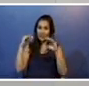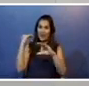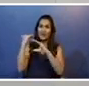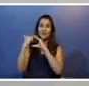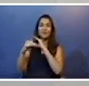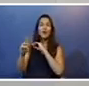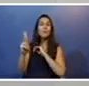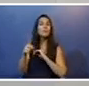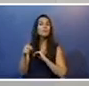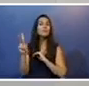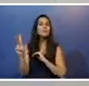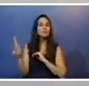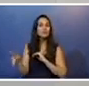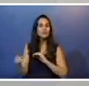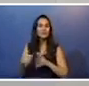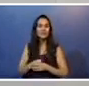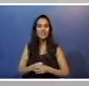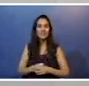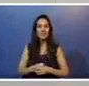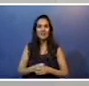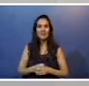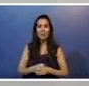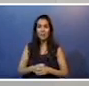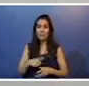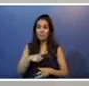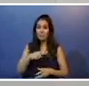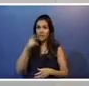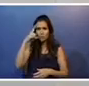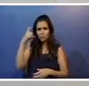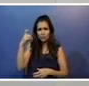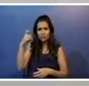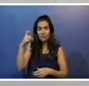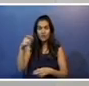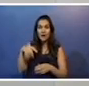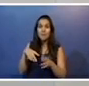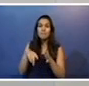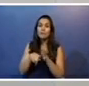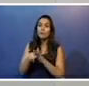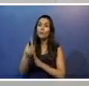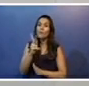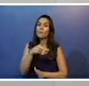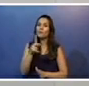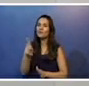envie para a sua professora e qualquer dúvida, ela